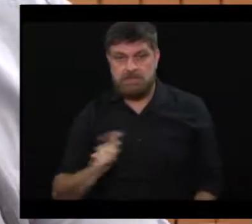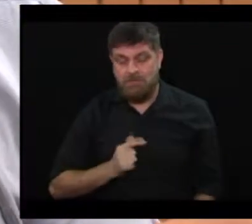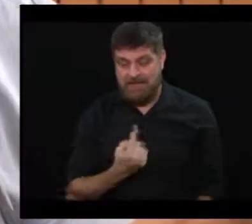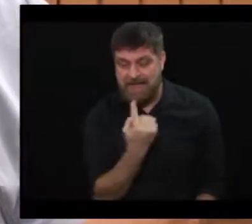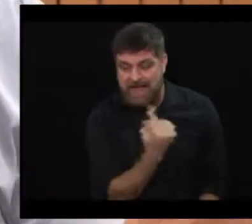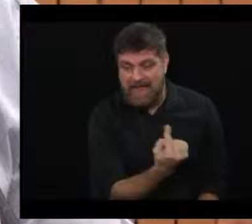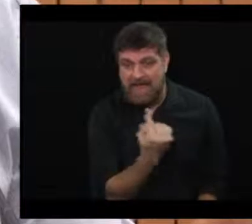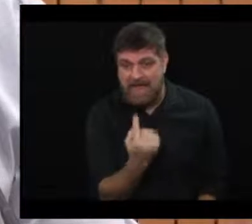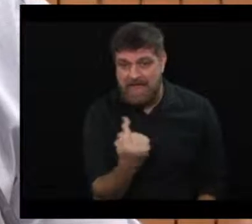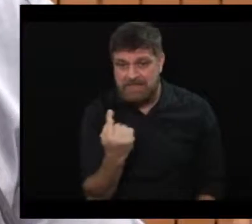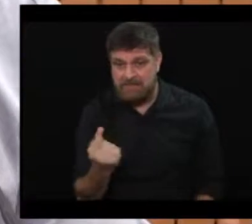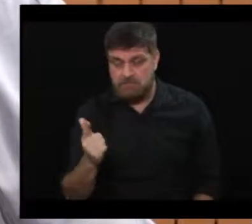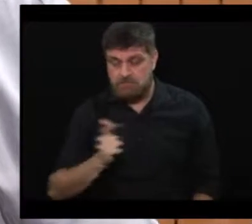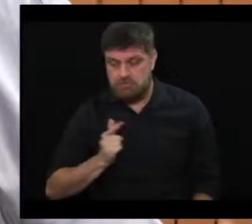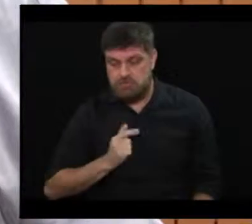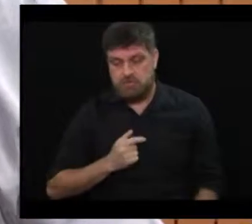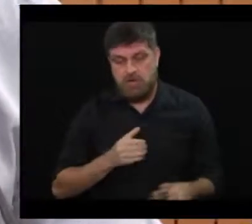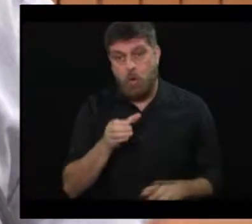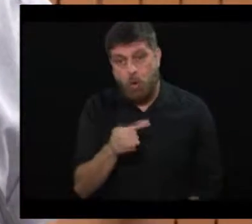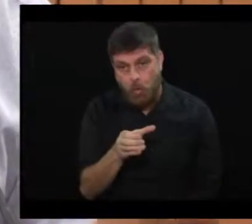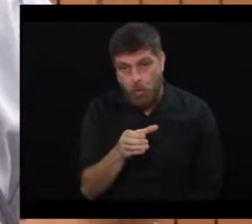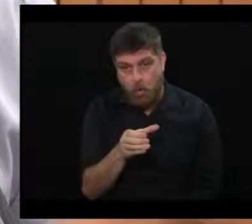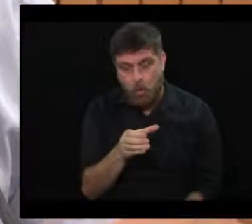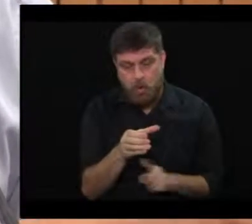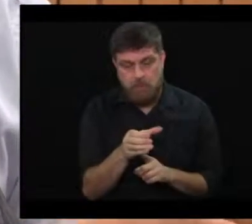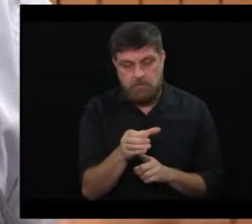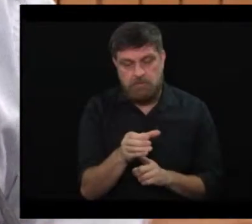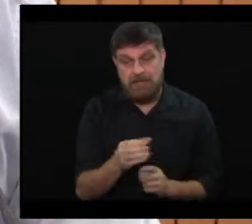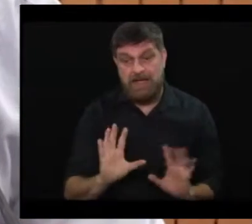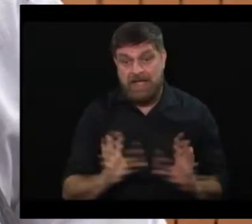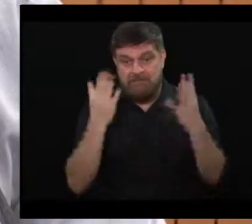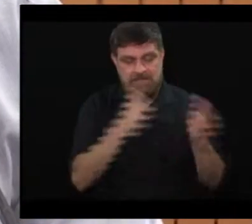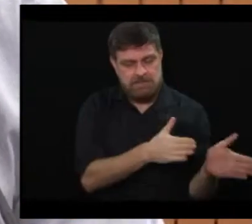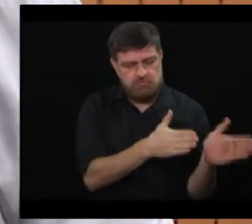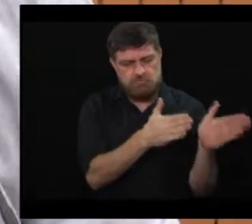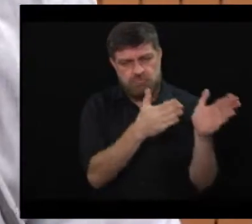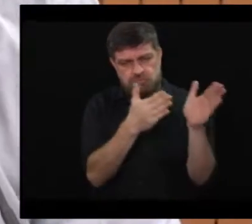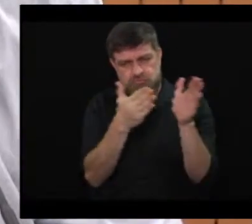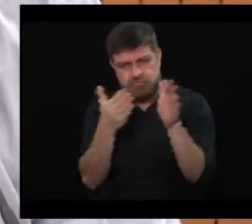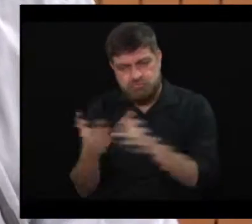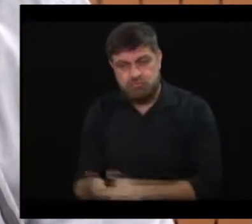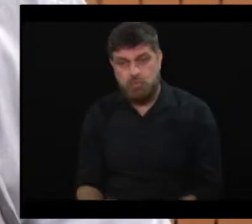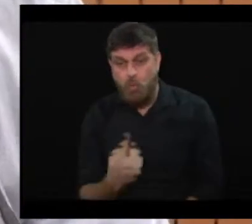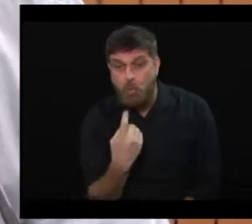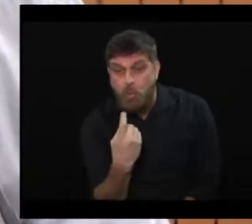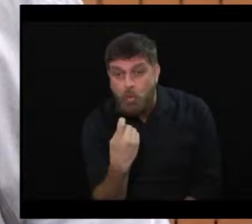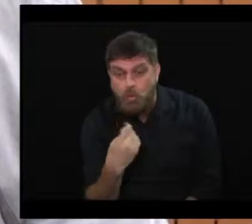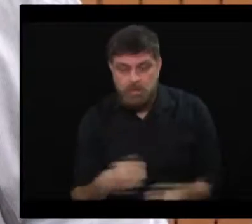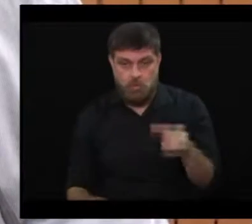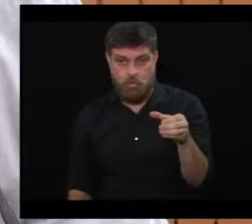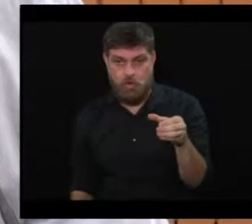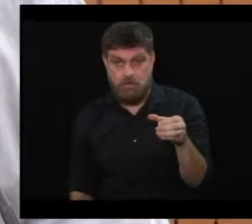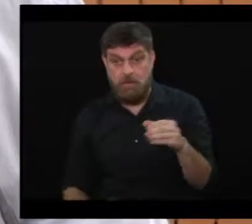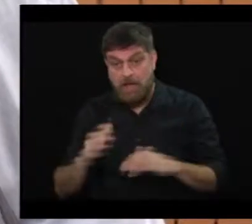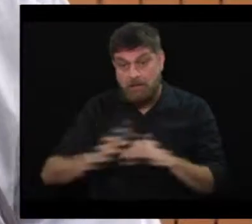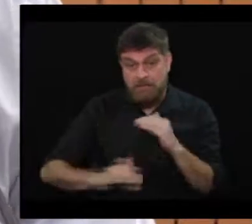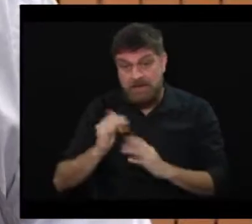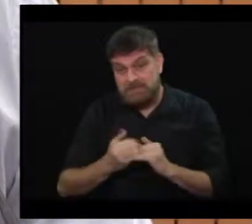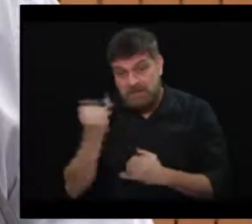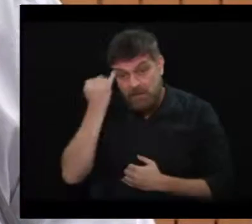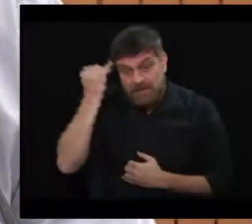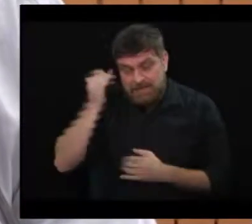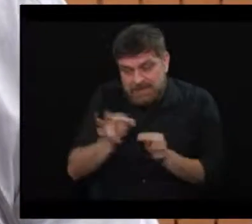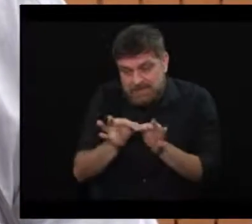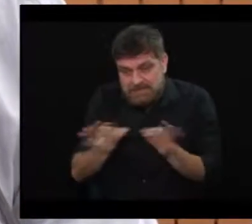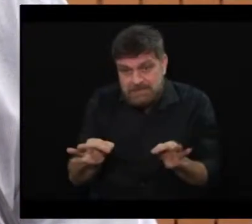Rossini, Vinícius, você ficava durante a festa todinha com aquele copo marcado o seu nome. Então, às vezes, são algumas iniciativas